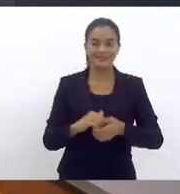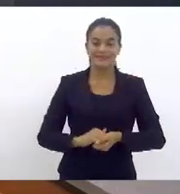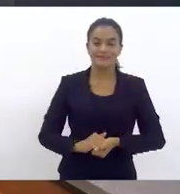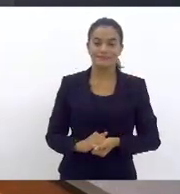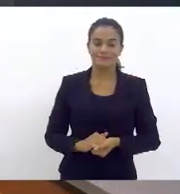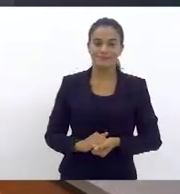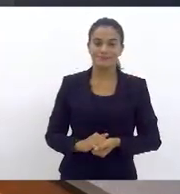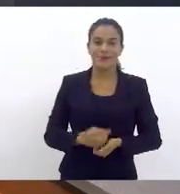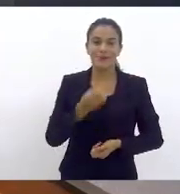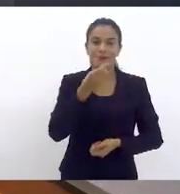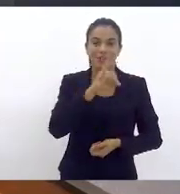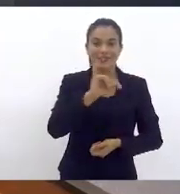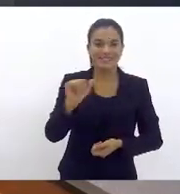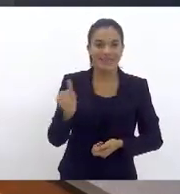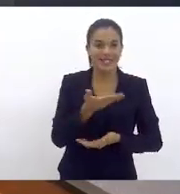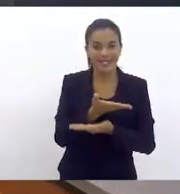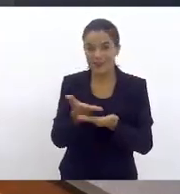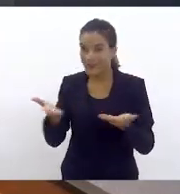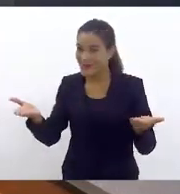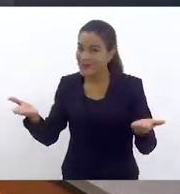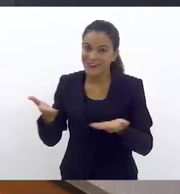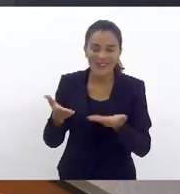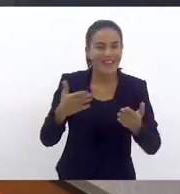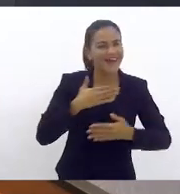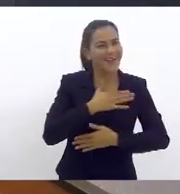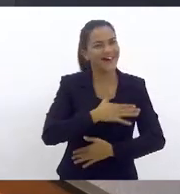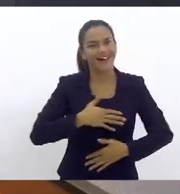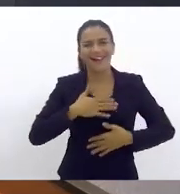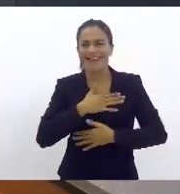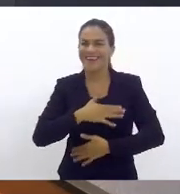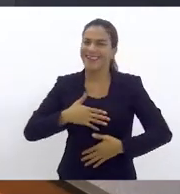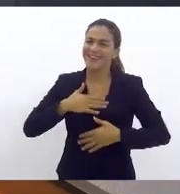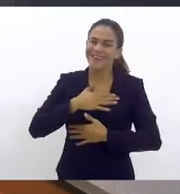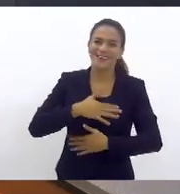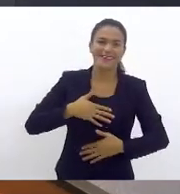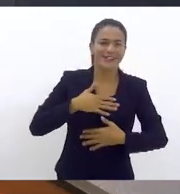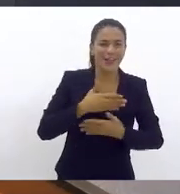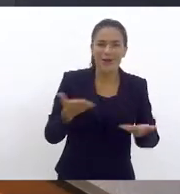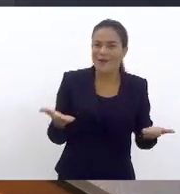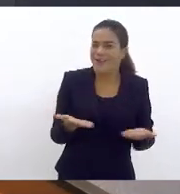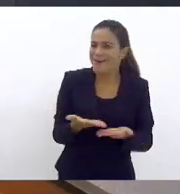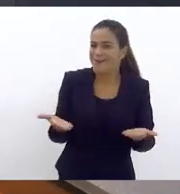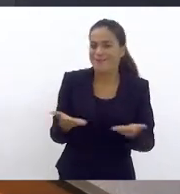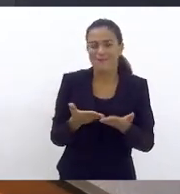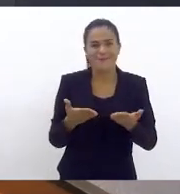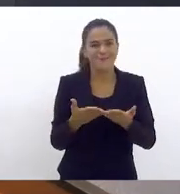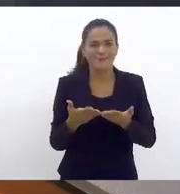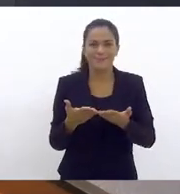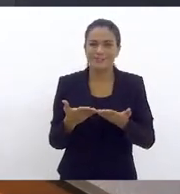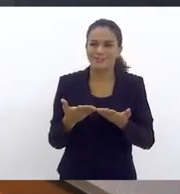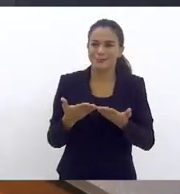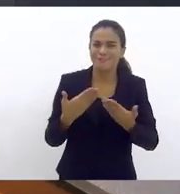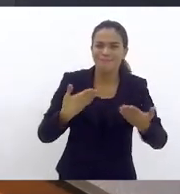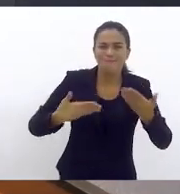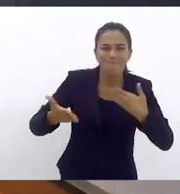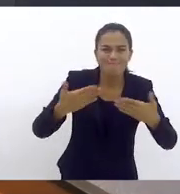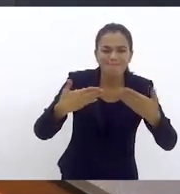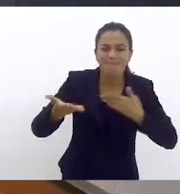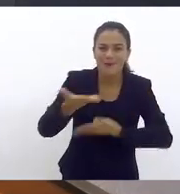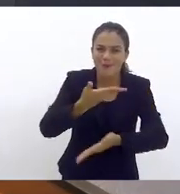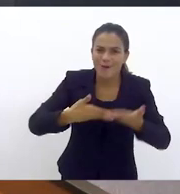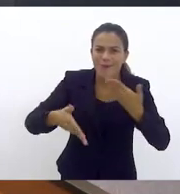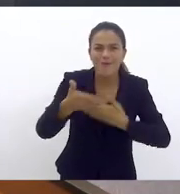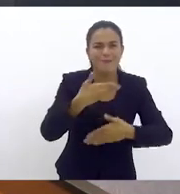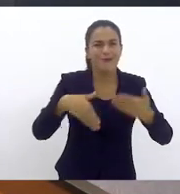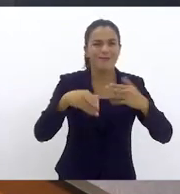bom dia a todos e todos dizer da Alegria desse dia de poder trazer um tema tão importante para